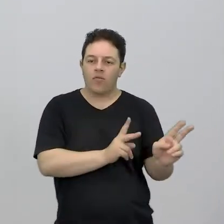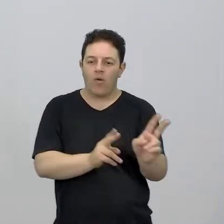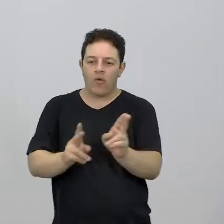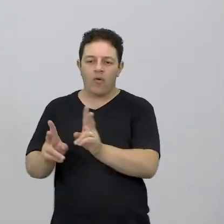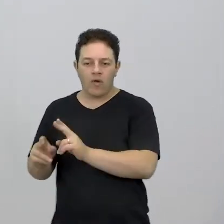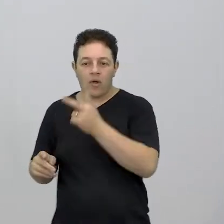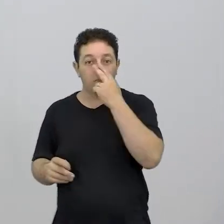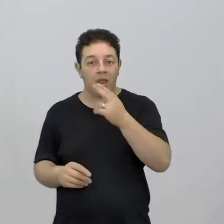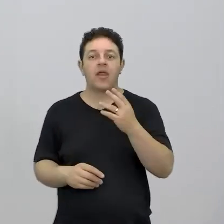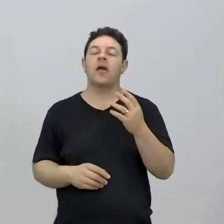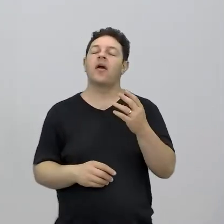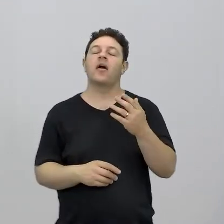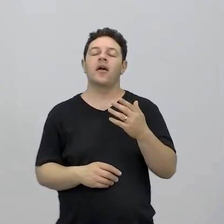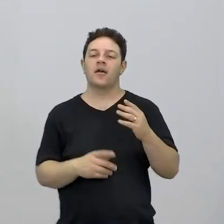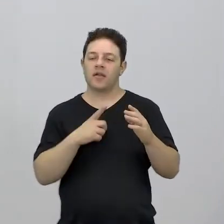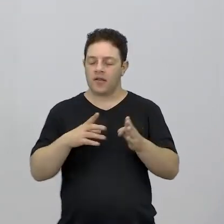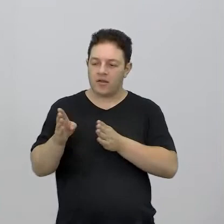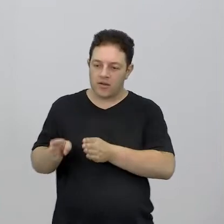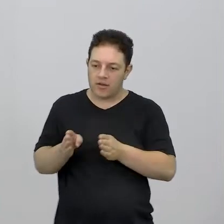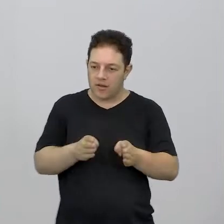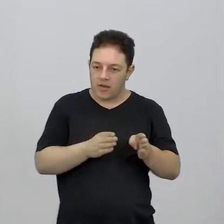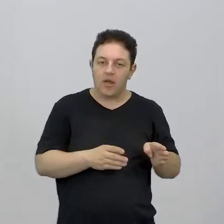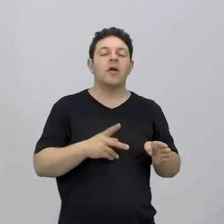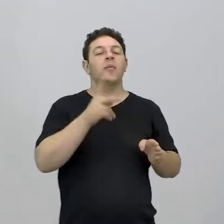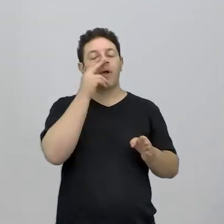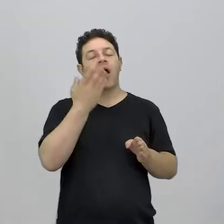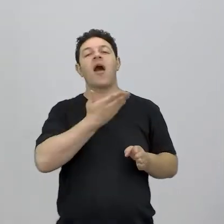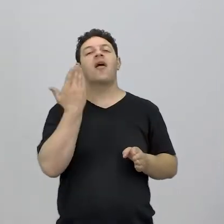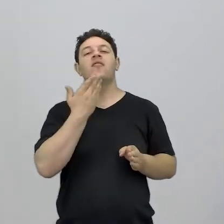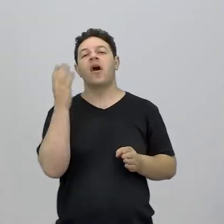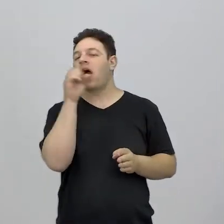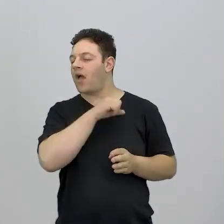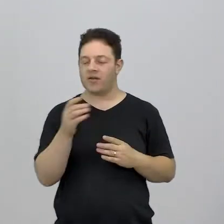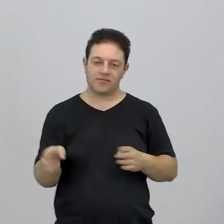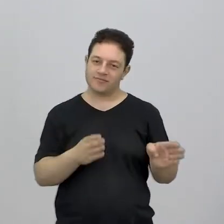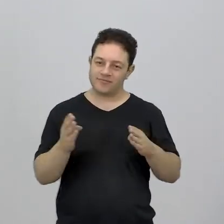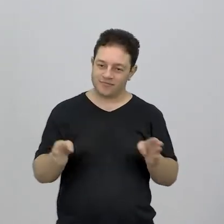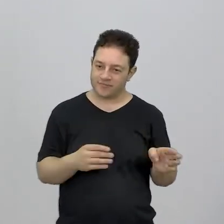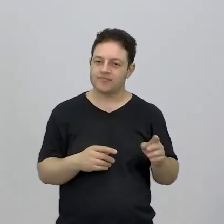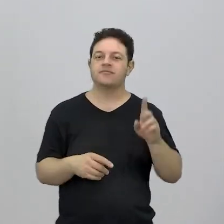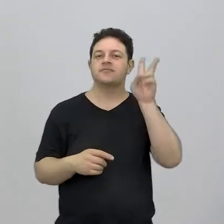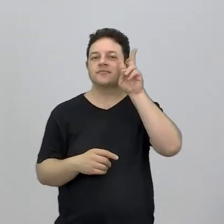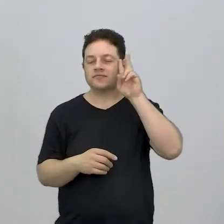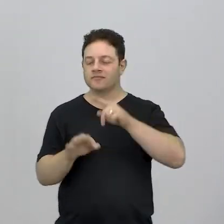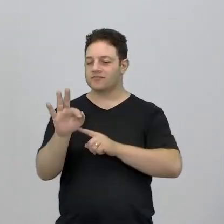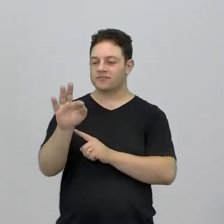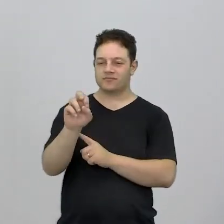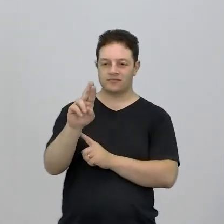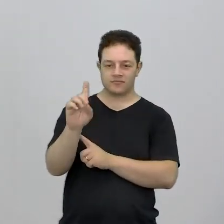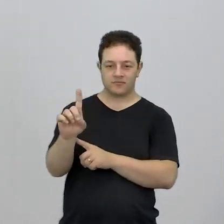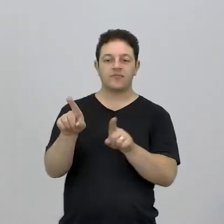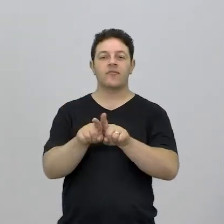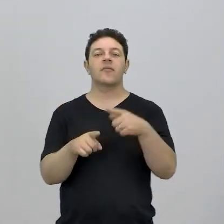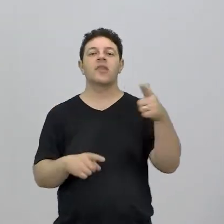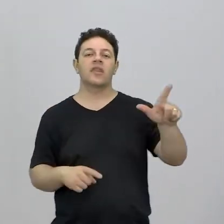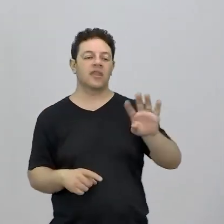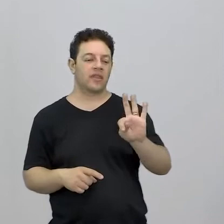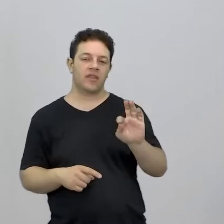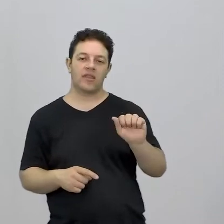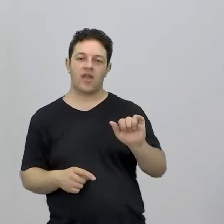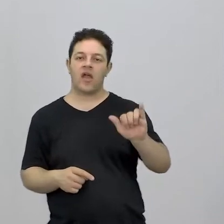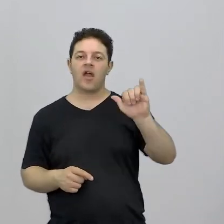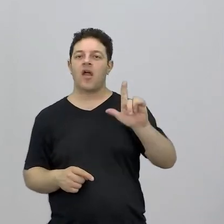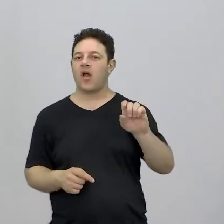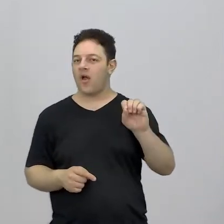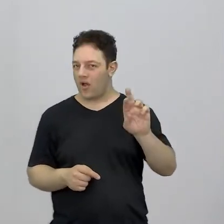né? das especializações todas. Então, nós falamos tanto do Henry Ford como também do Taylor.